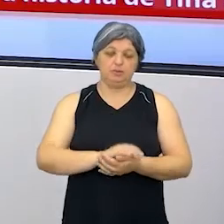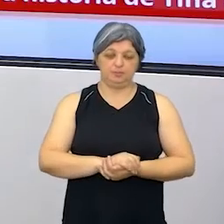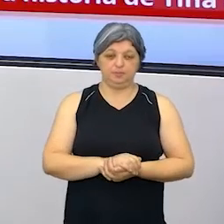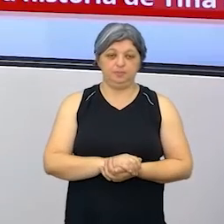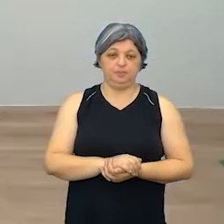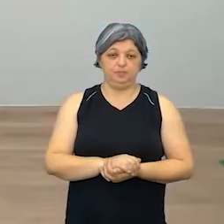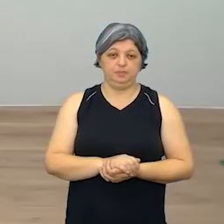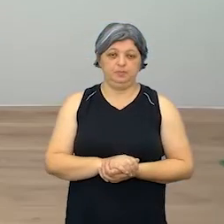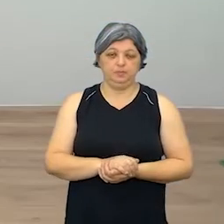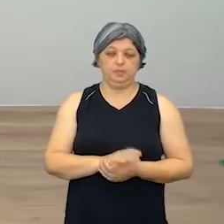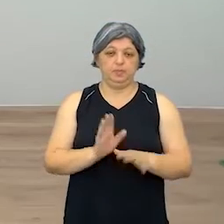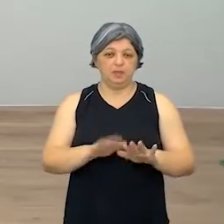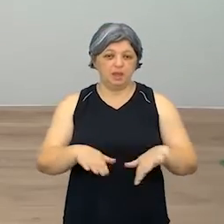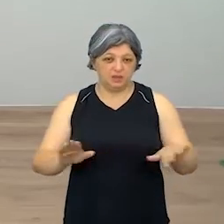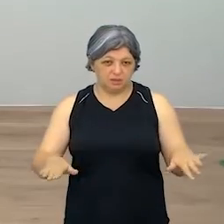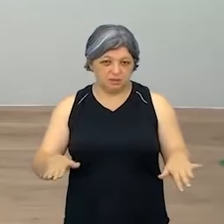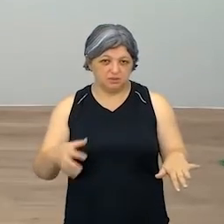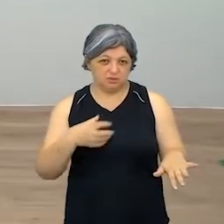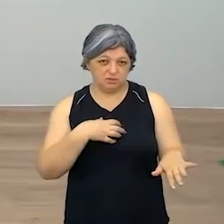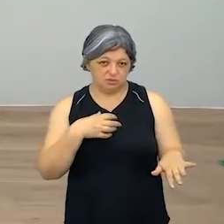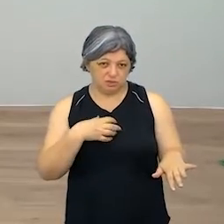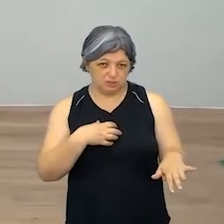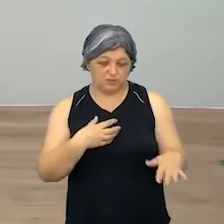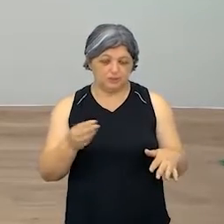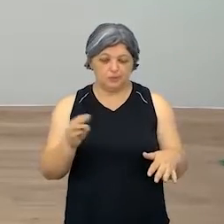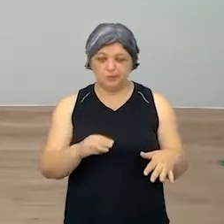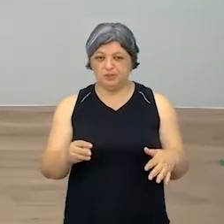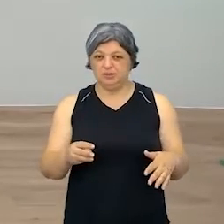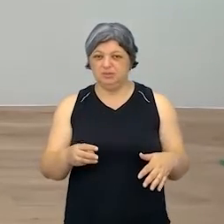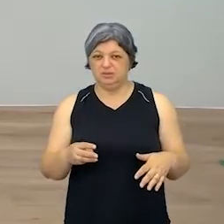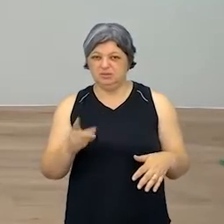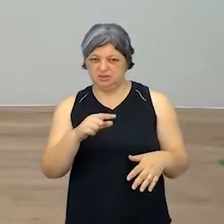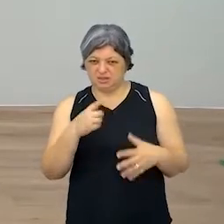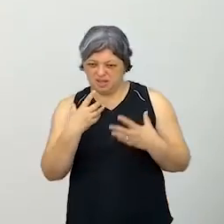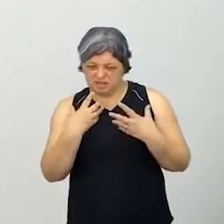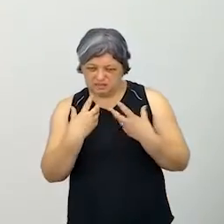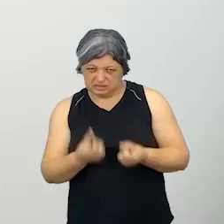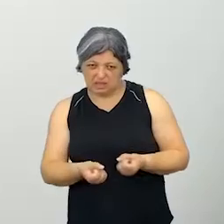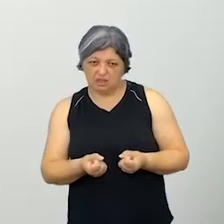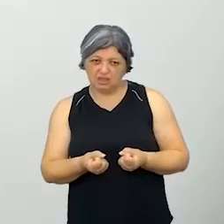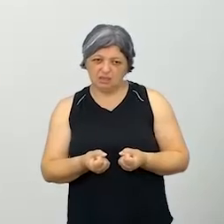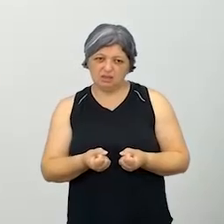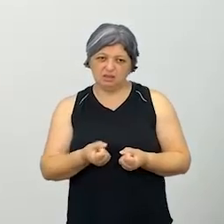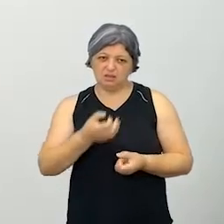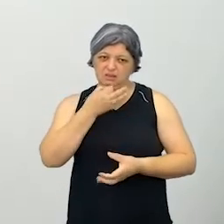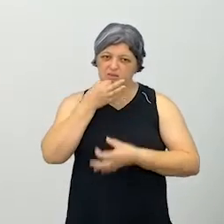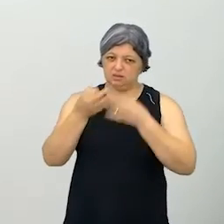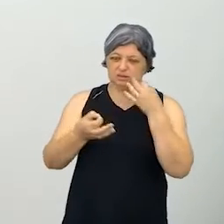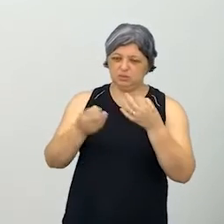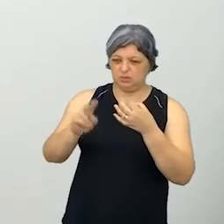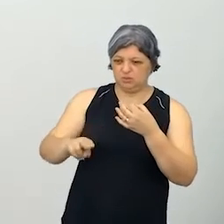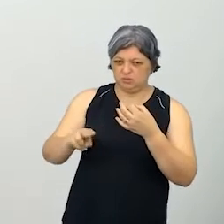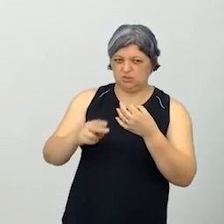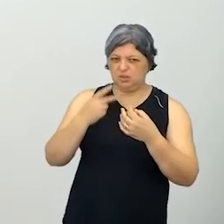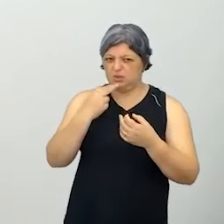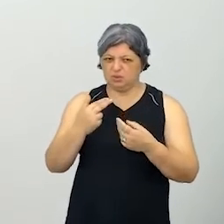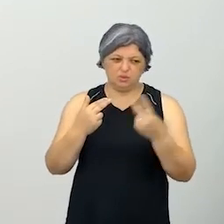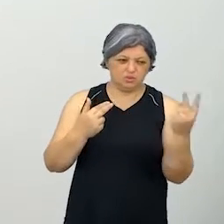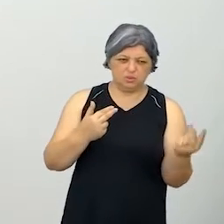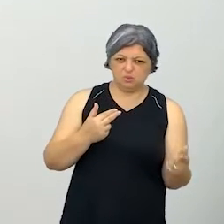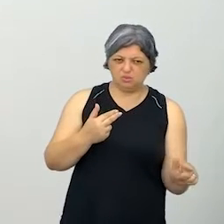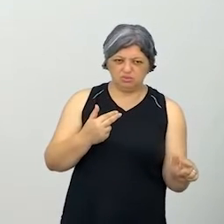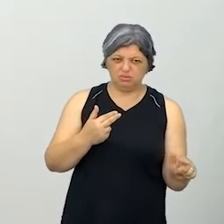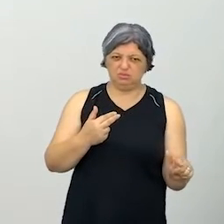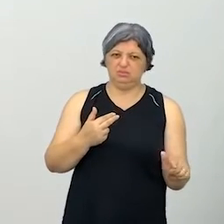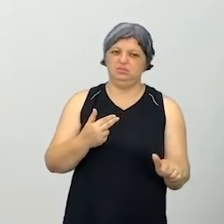desentendimento? As crianças, do jeito que elas estão nesse momento, será que elas aceitariam essa sugestão de usar a cor do outro, hein? Eu acho que elas